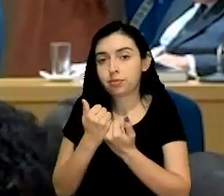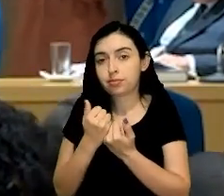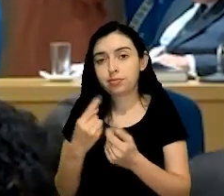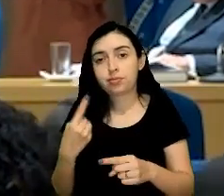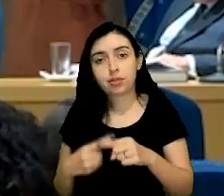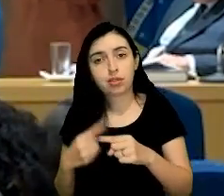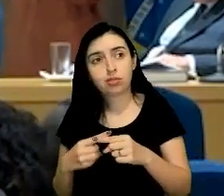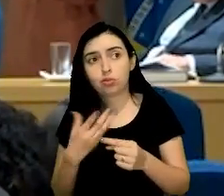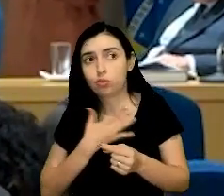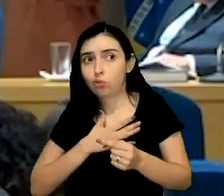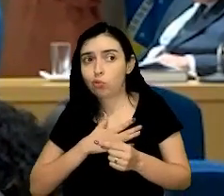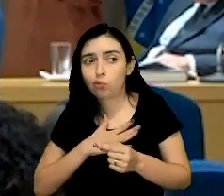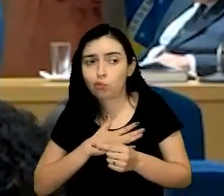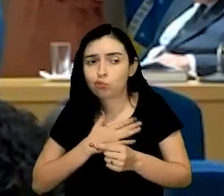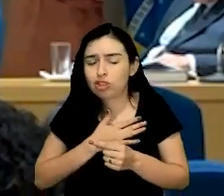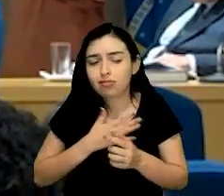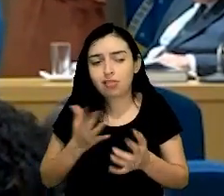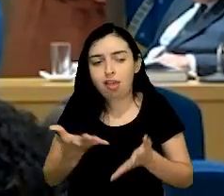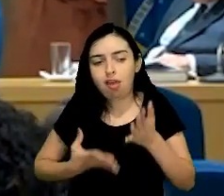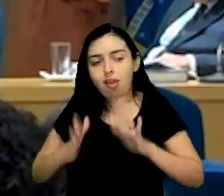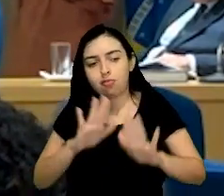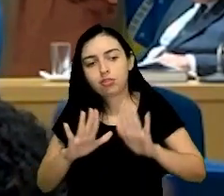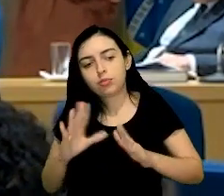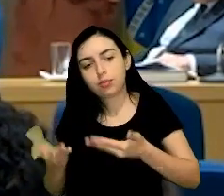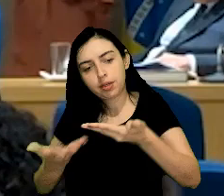para receber essa população.